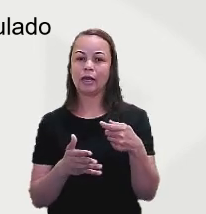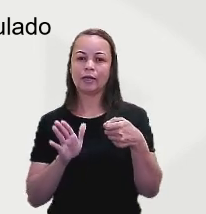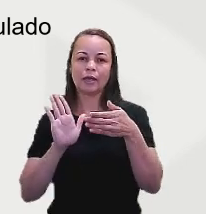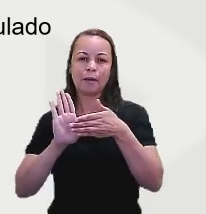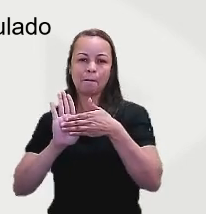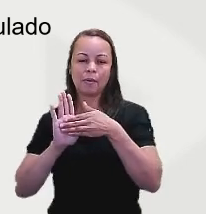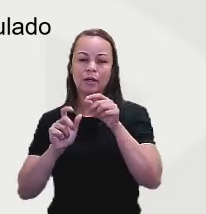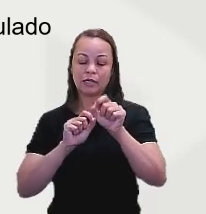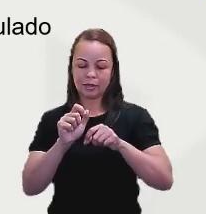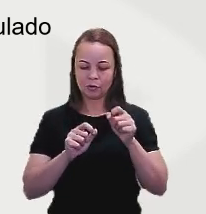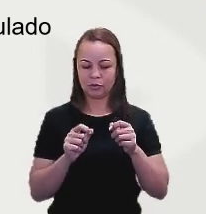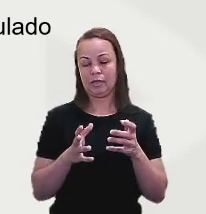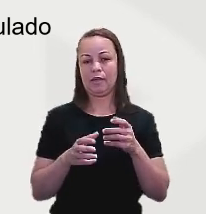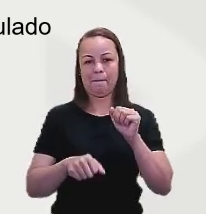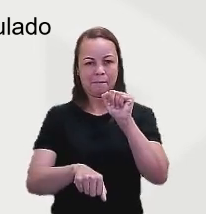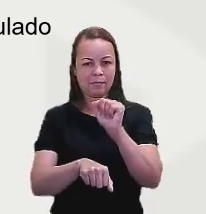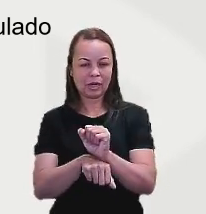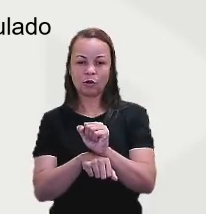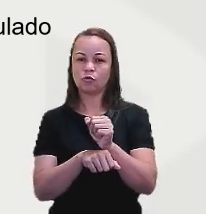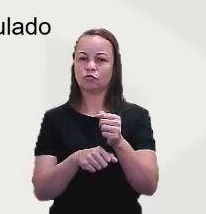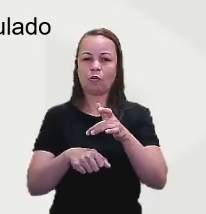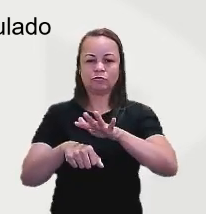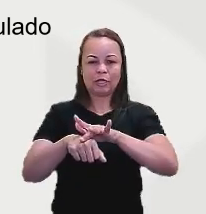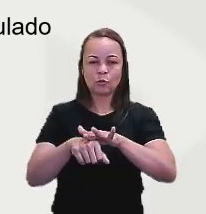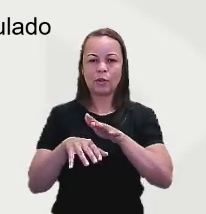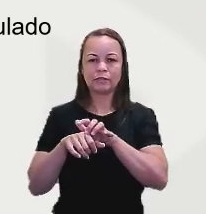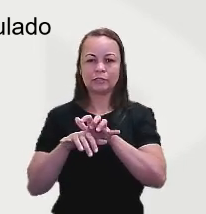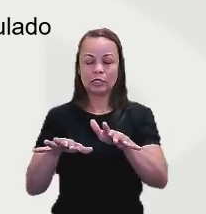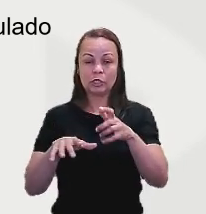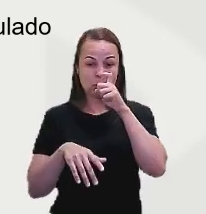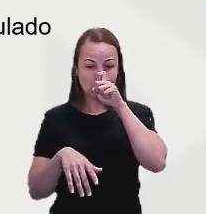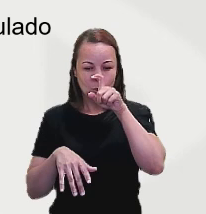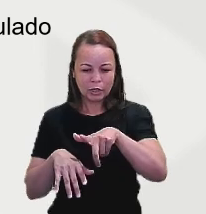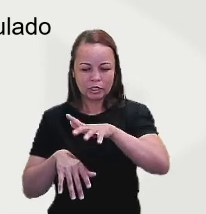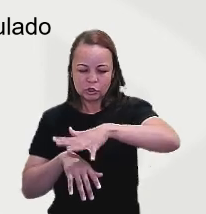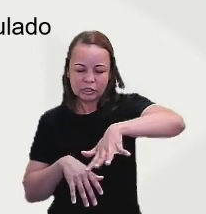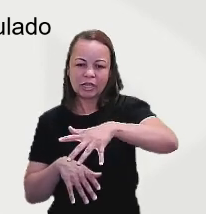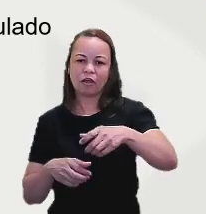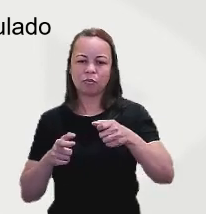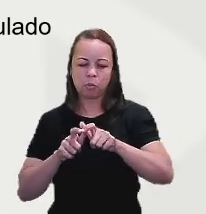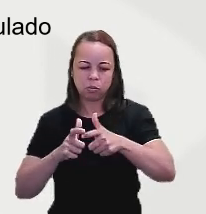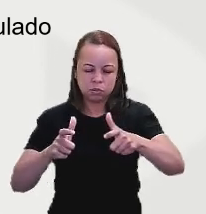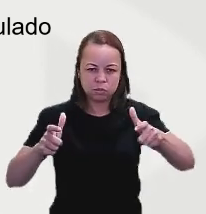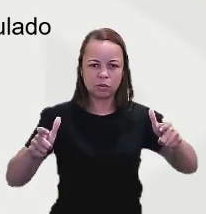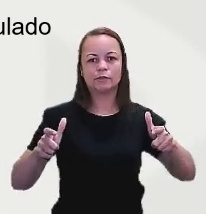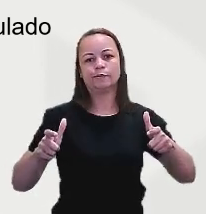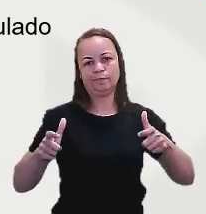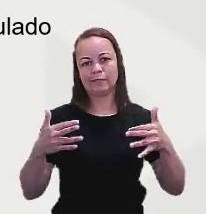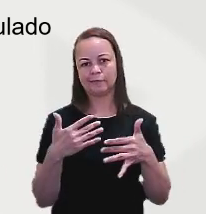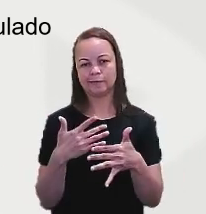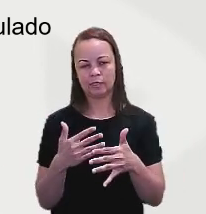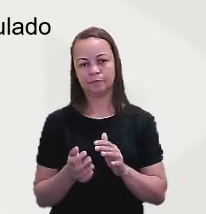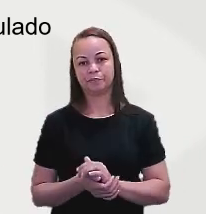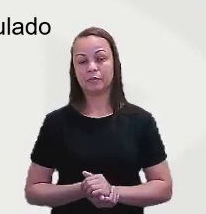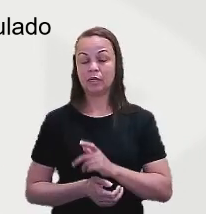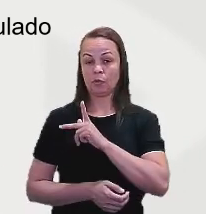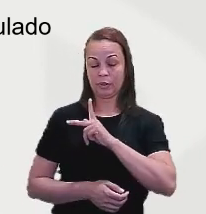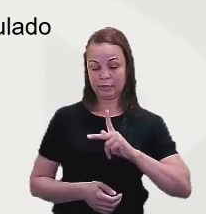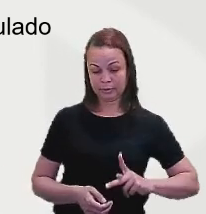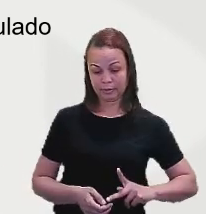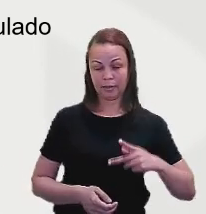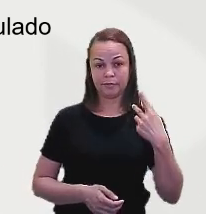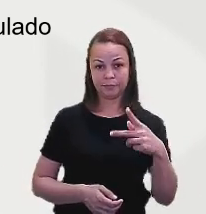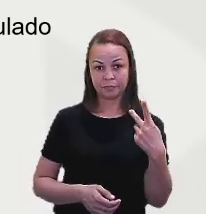precisamente acabar com os focos das doenças e os lixos acumulados pela cidade. Então, o presidente, né, Rodrigo